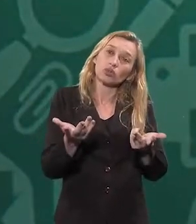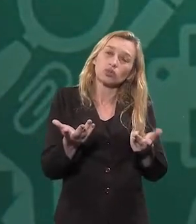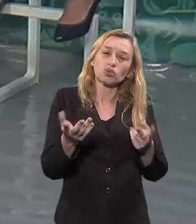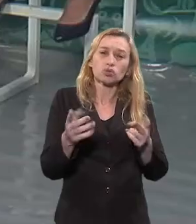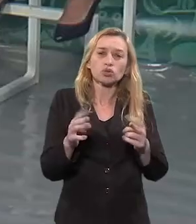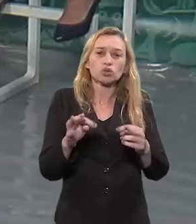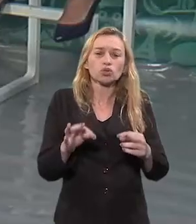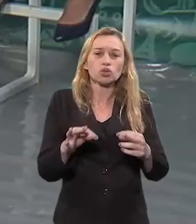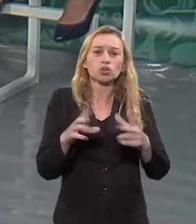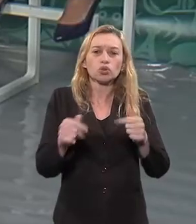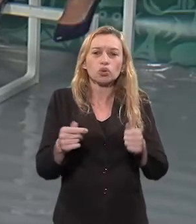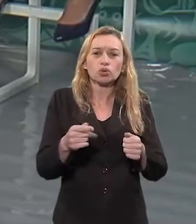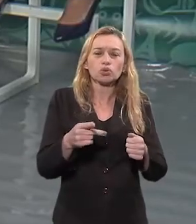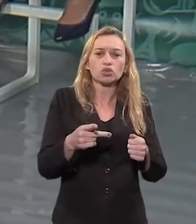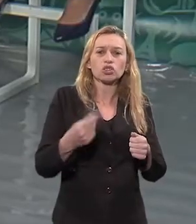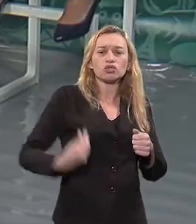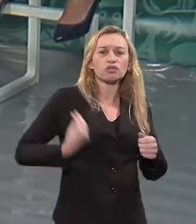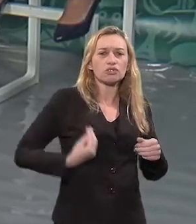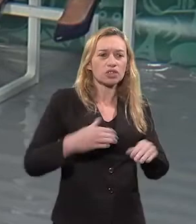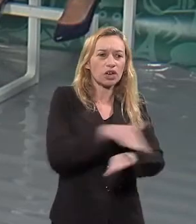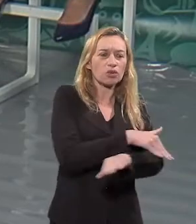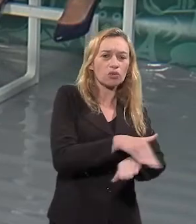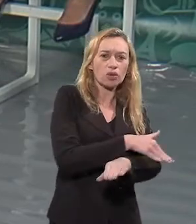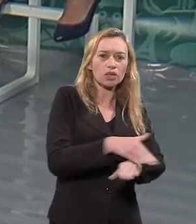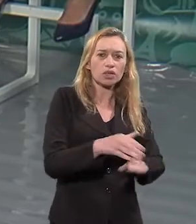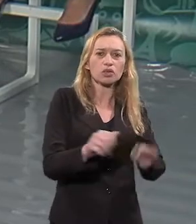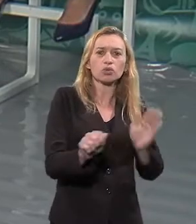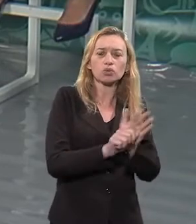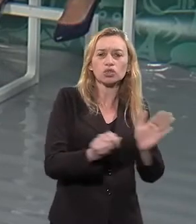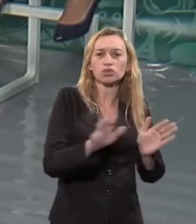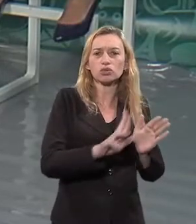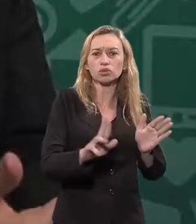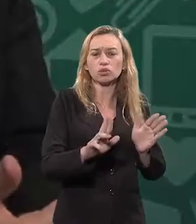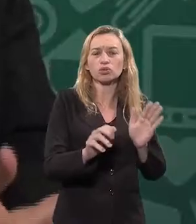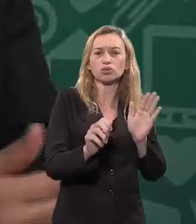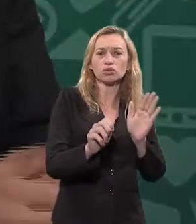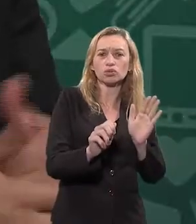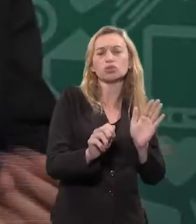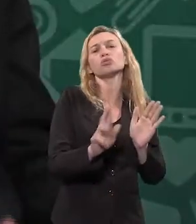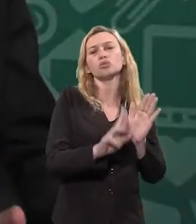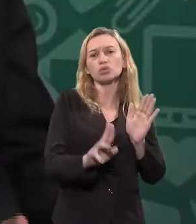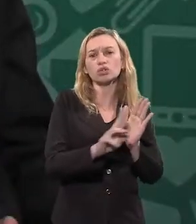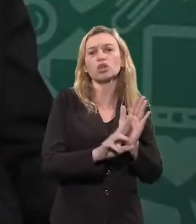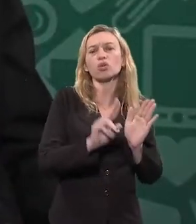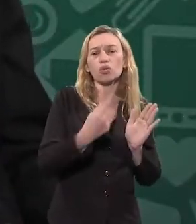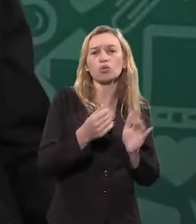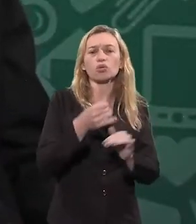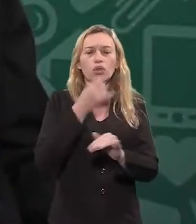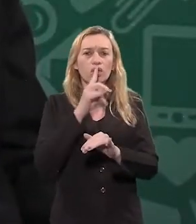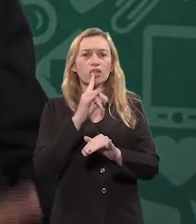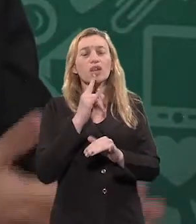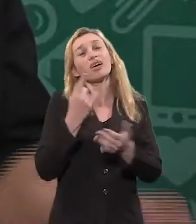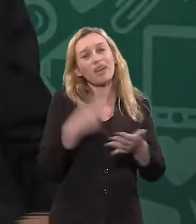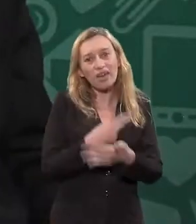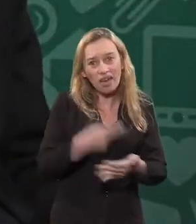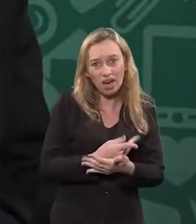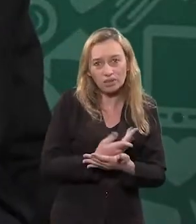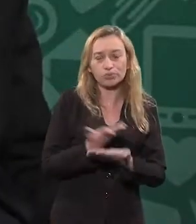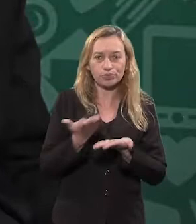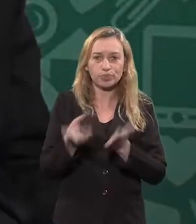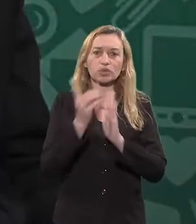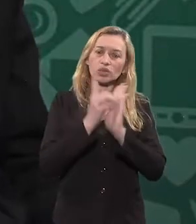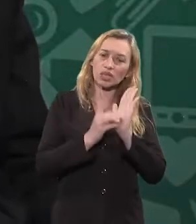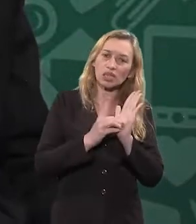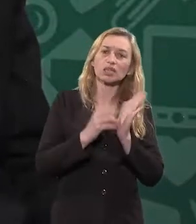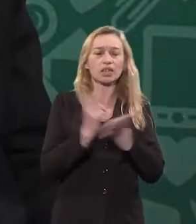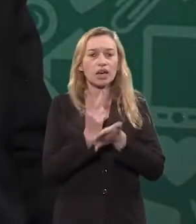seja, presumindo que toda a pessoa em situação de rua é dependente químico e, mais do que isso, é violento, é de uma premissa totalmente equivocada. Esse é o principal